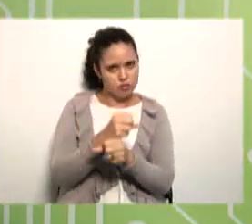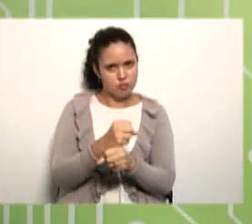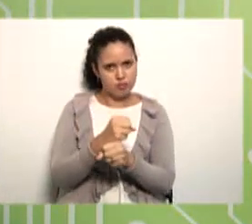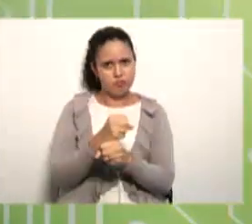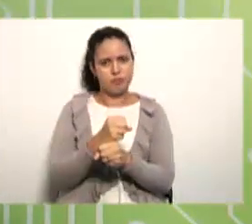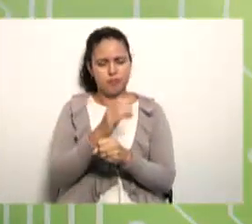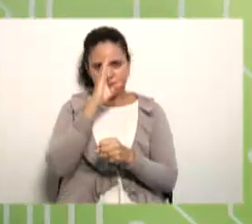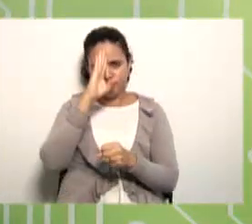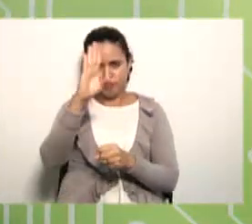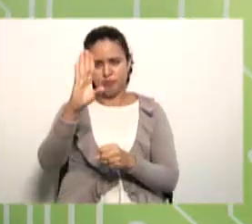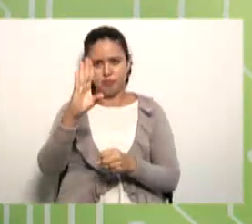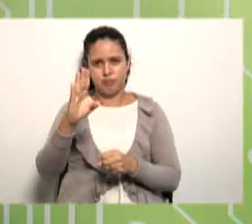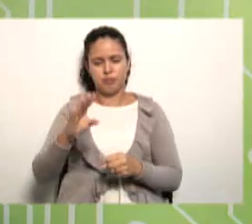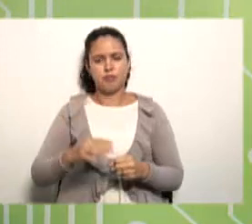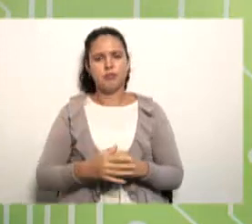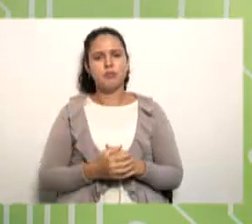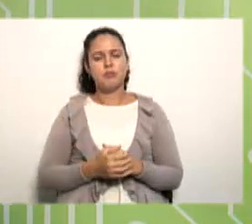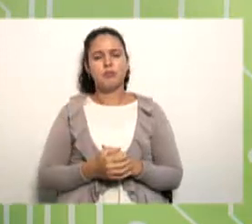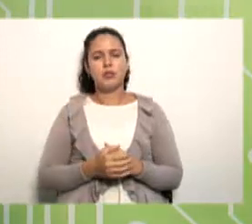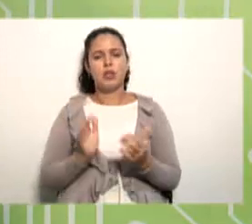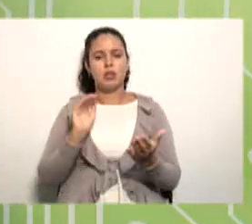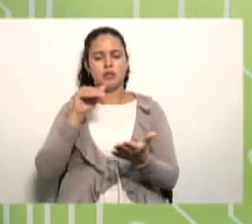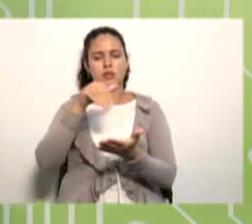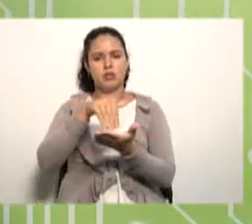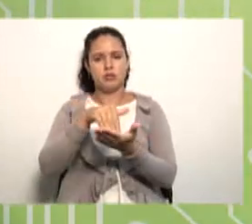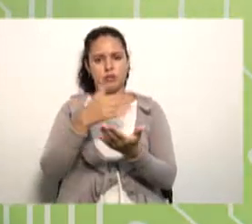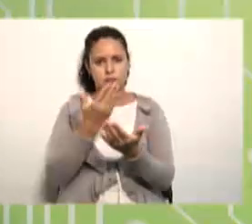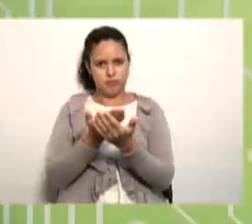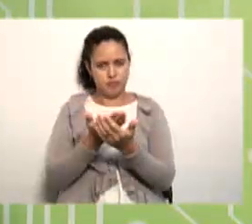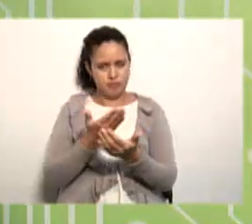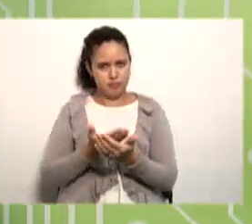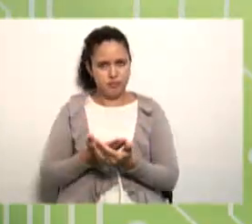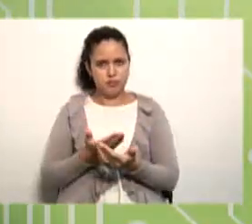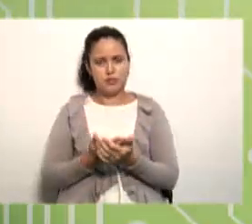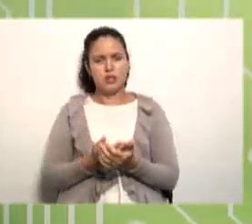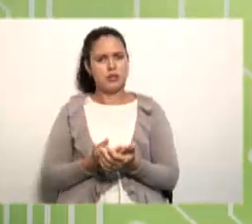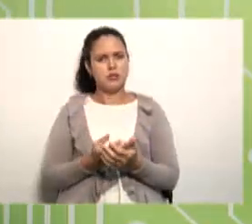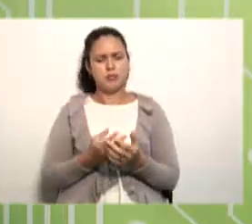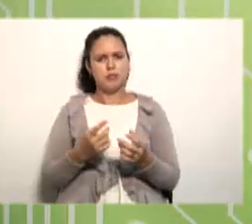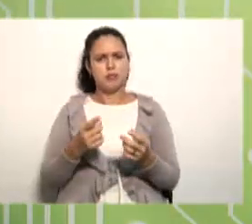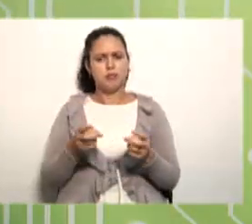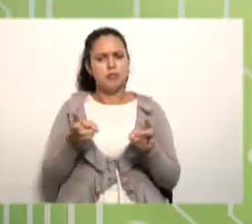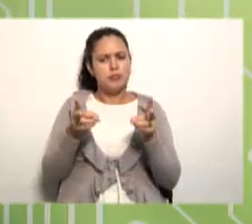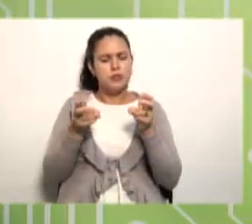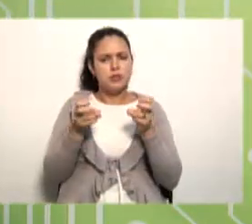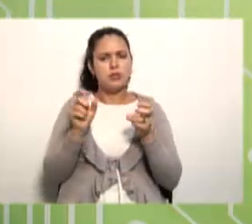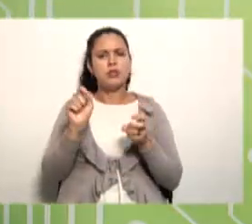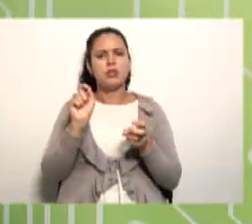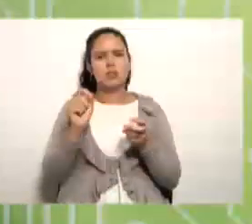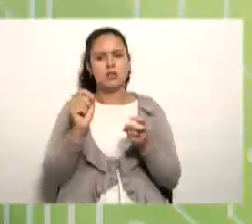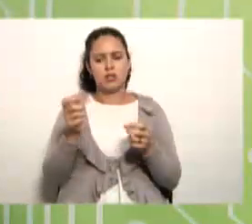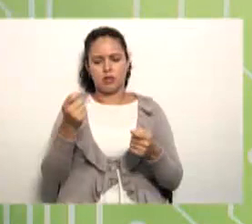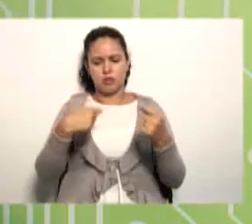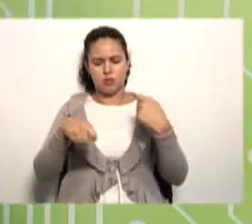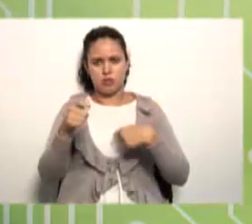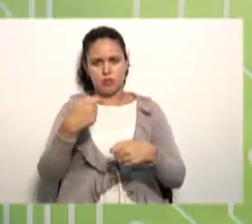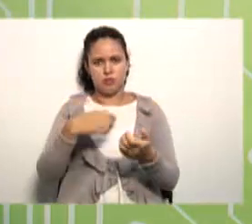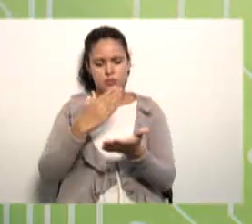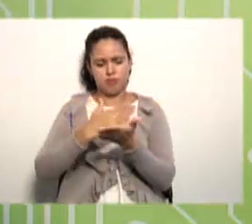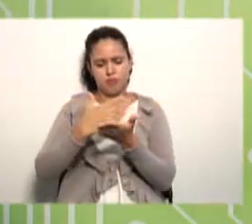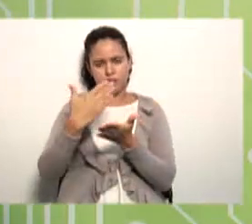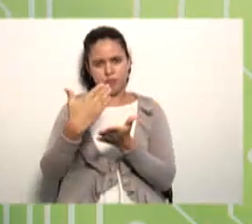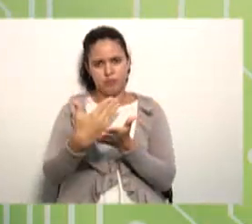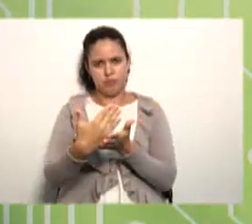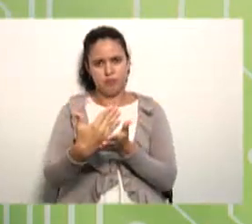quais a economia se baseia. Ao final da aula, a gente observou que a economia ela é dividida em duas grandes partes. Essas partes a gente denomina